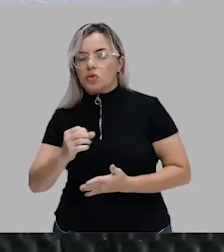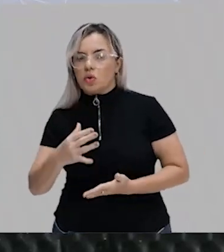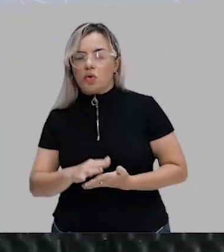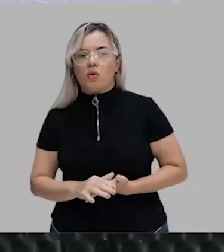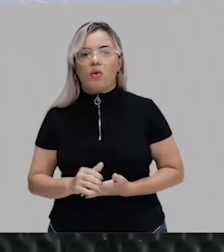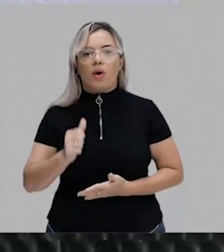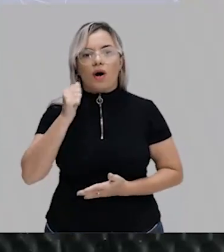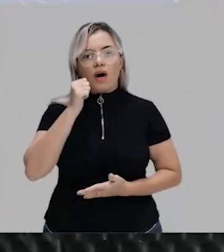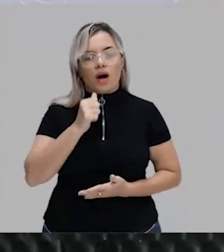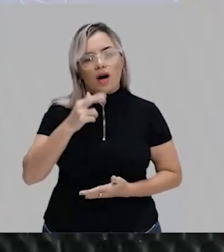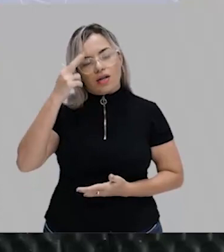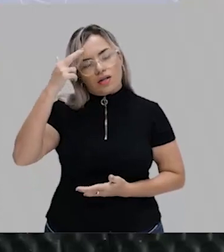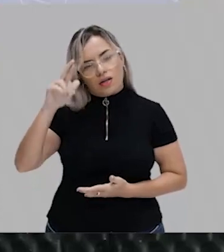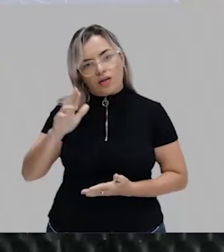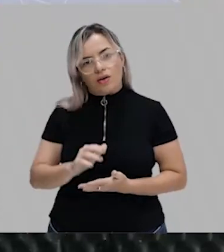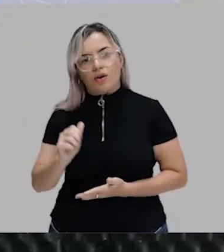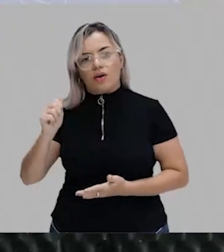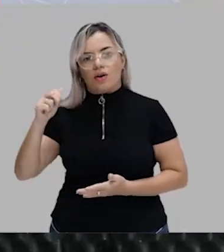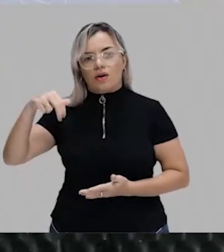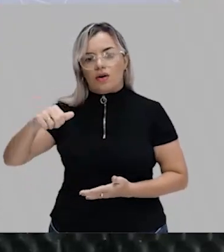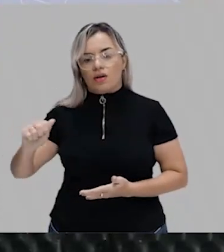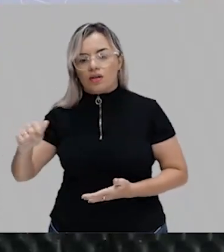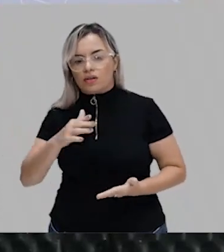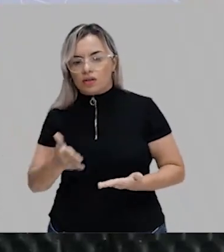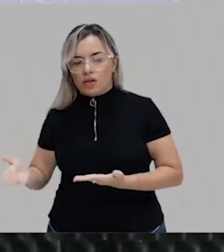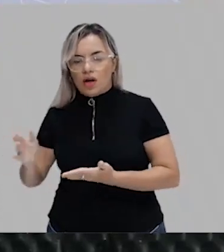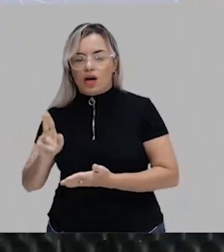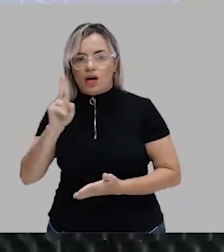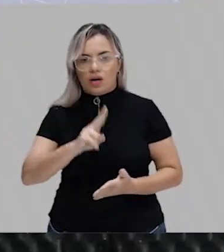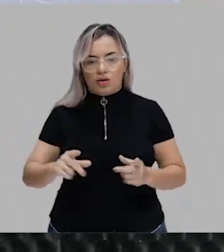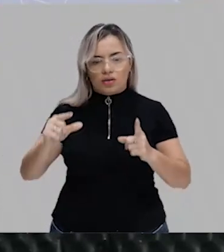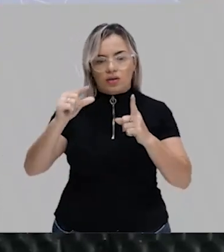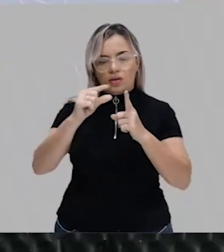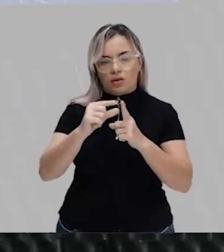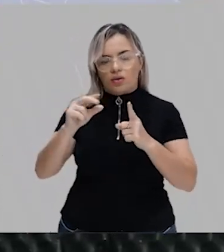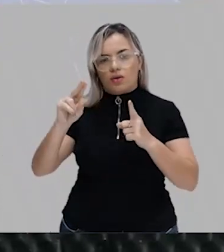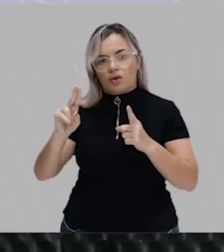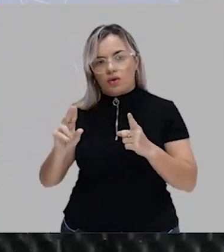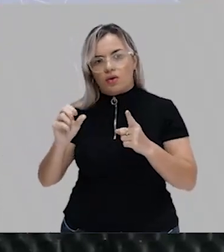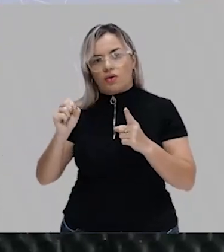termo. É uma questão de respeito.